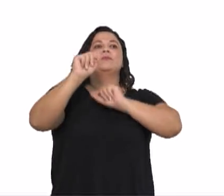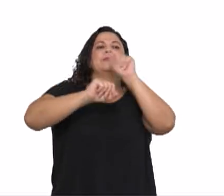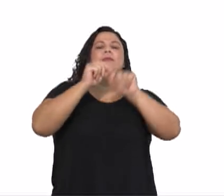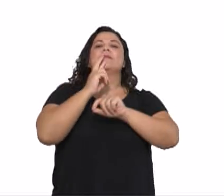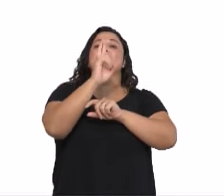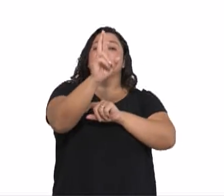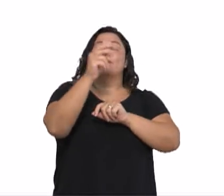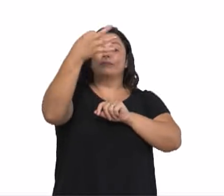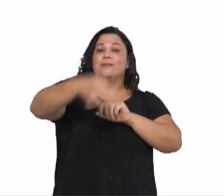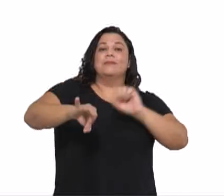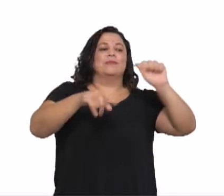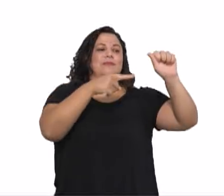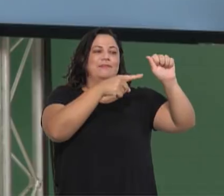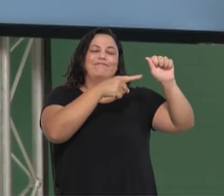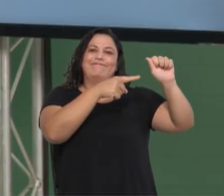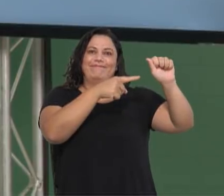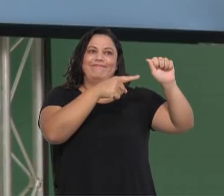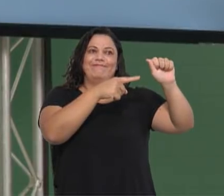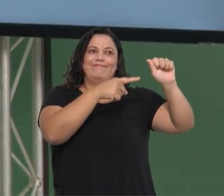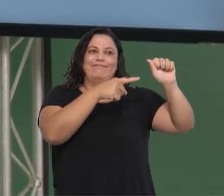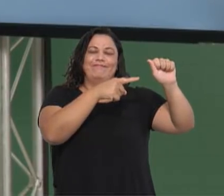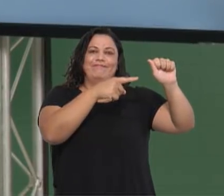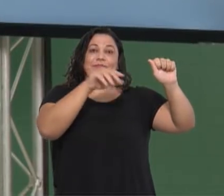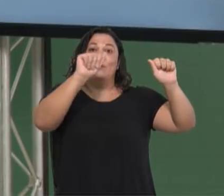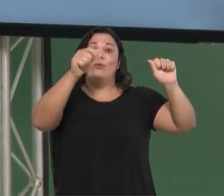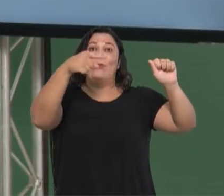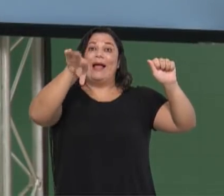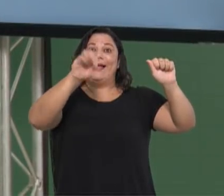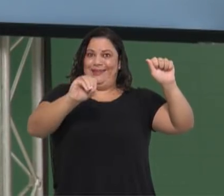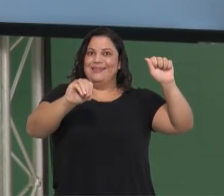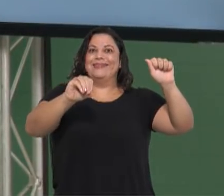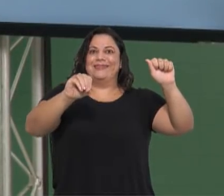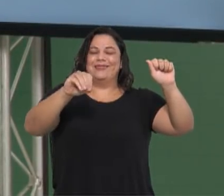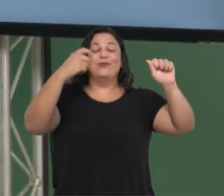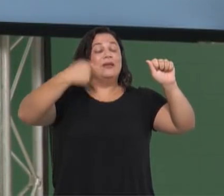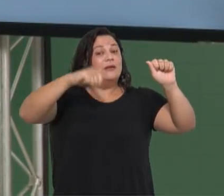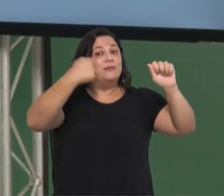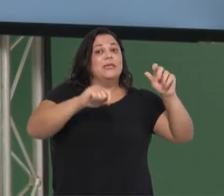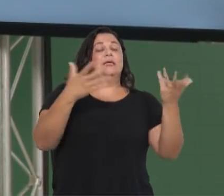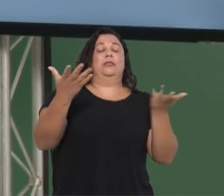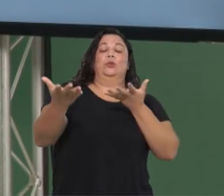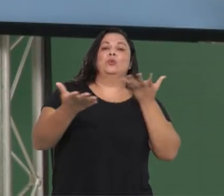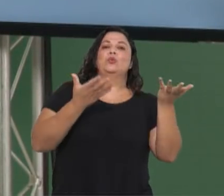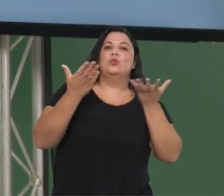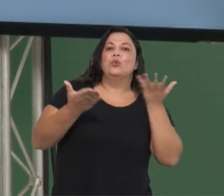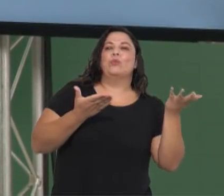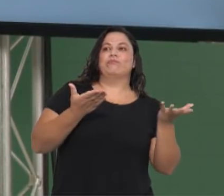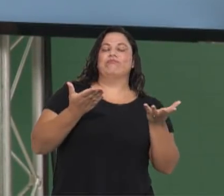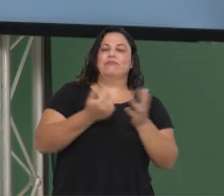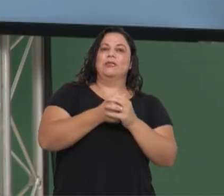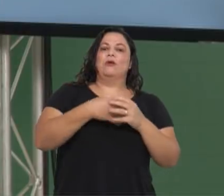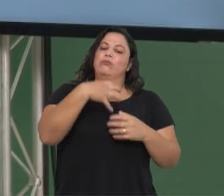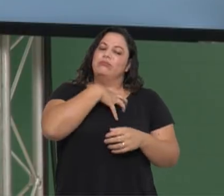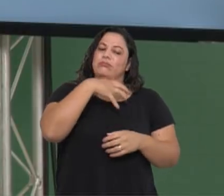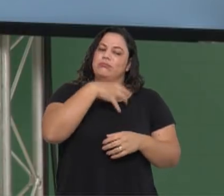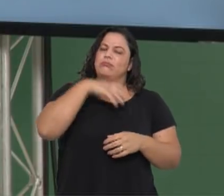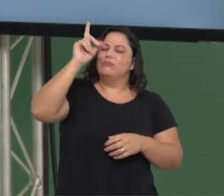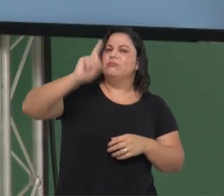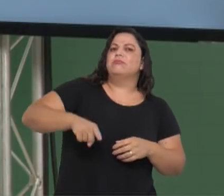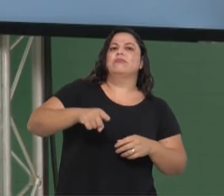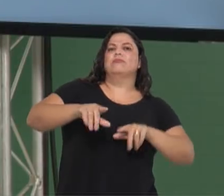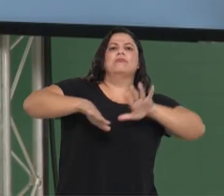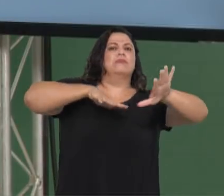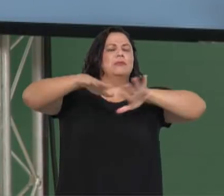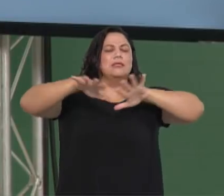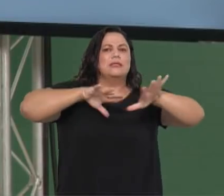se desprender de algo para que ocorresse. Então, se precisou de algo desta maneira, é uma ação.